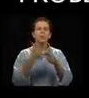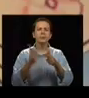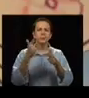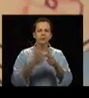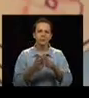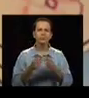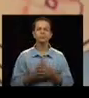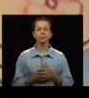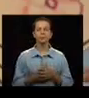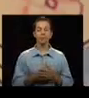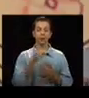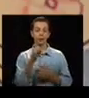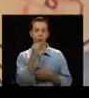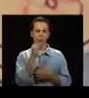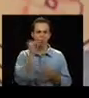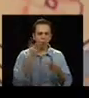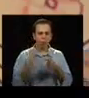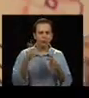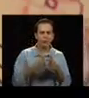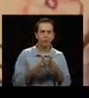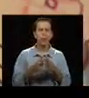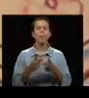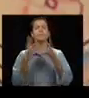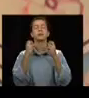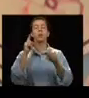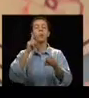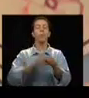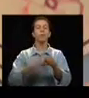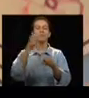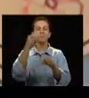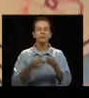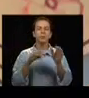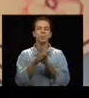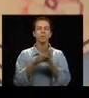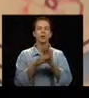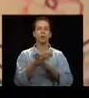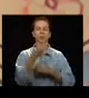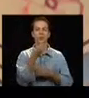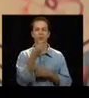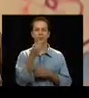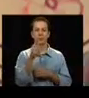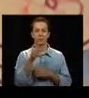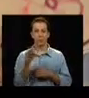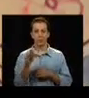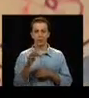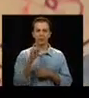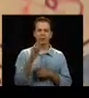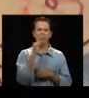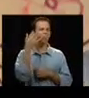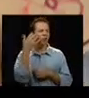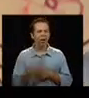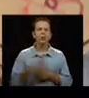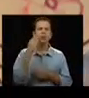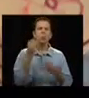problematização. Você vê, a problematização é o momento culminante do método freiriano. Então, por isso que Paulo dizia, não quero